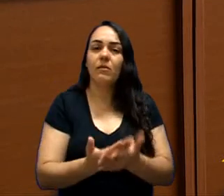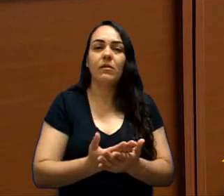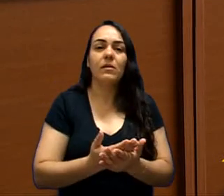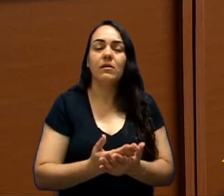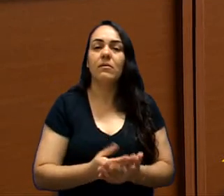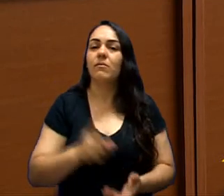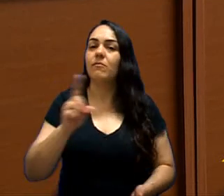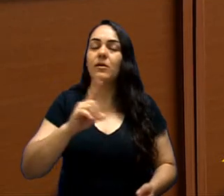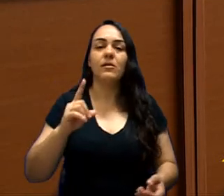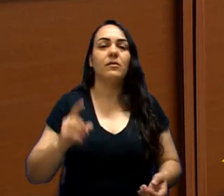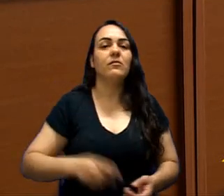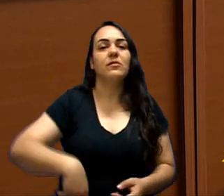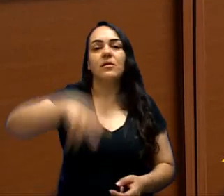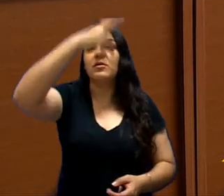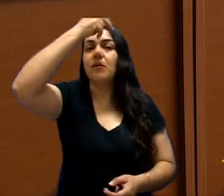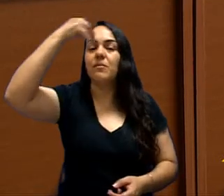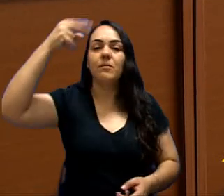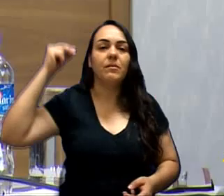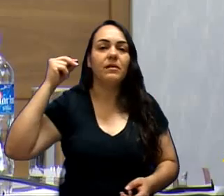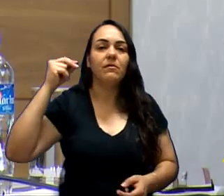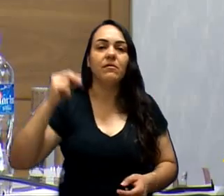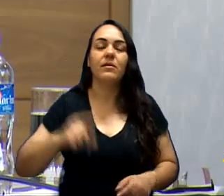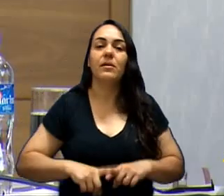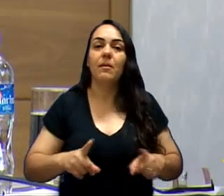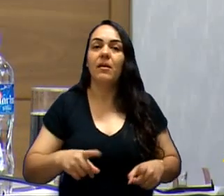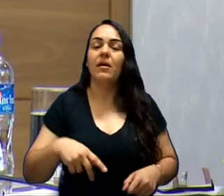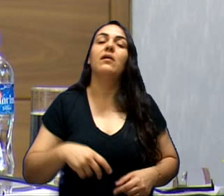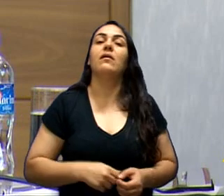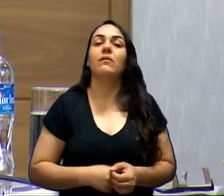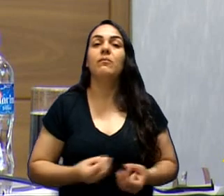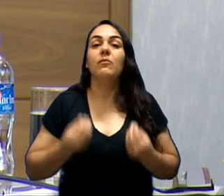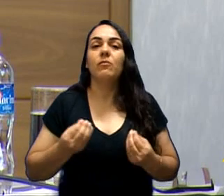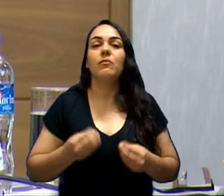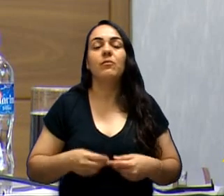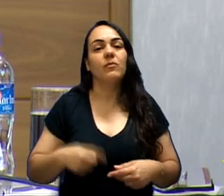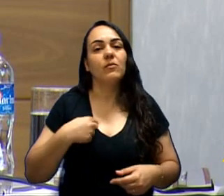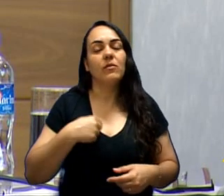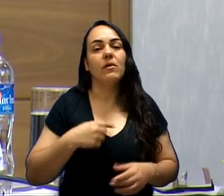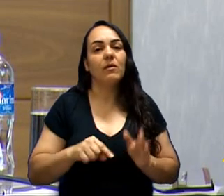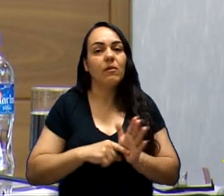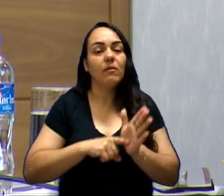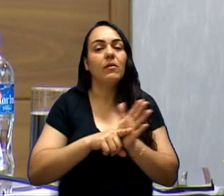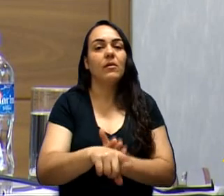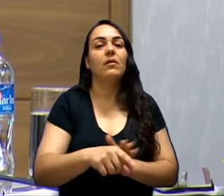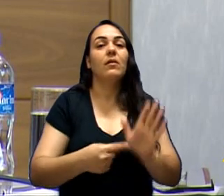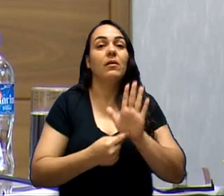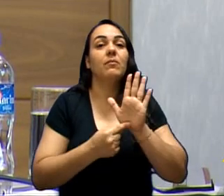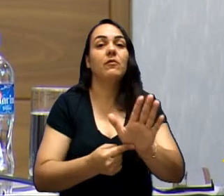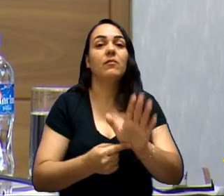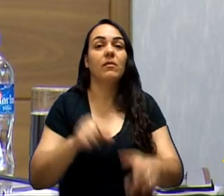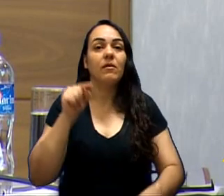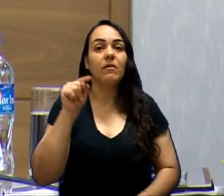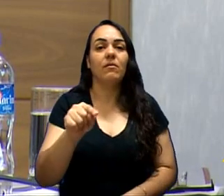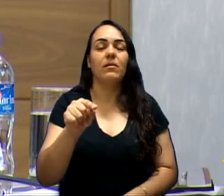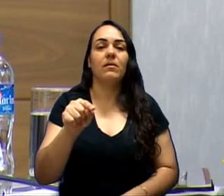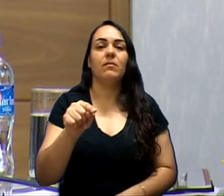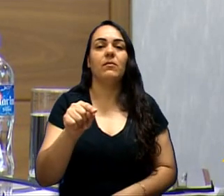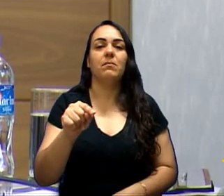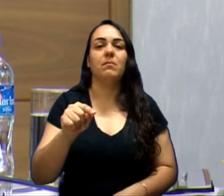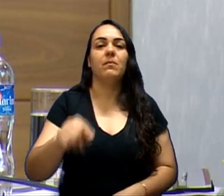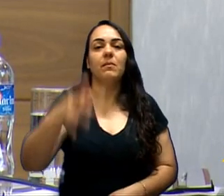prefeita. Não estou direcionando a minha fala. Quando necessário, eu irei direcionar a minha fala a ela.